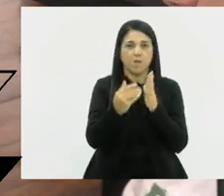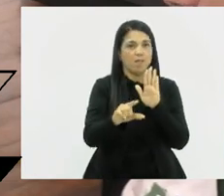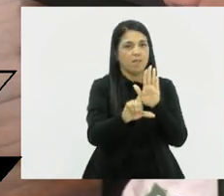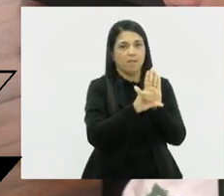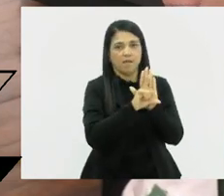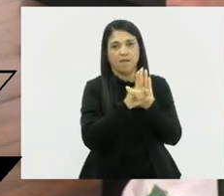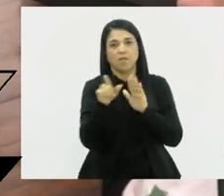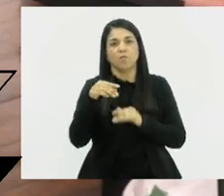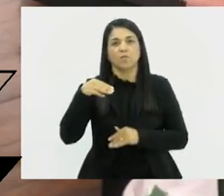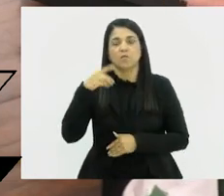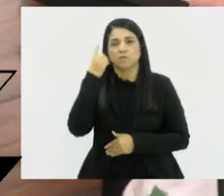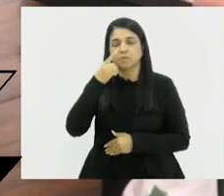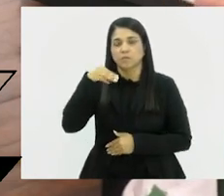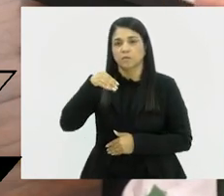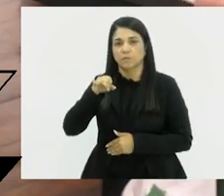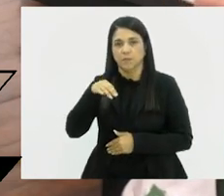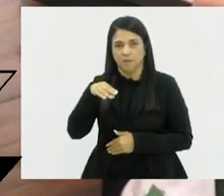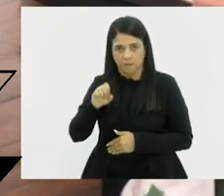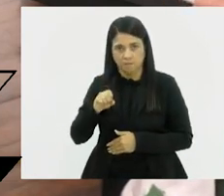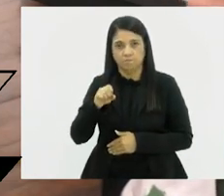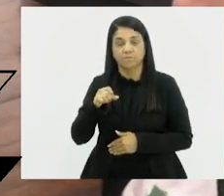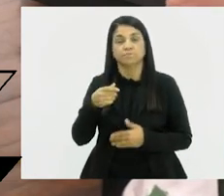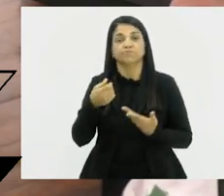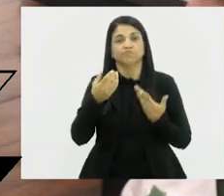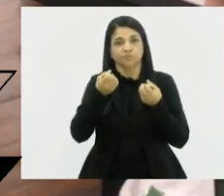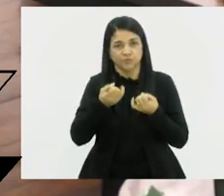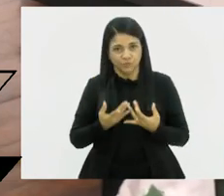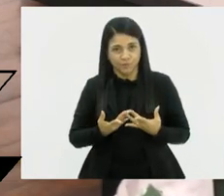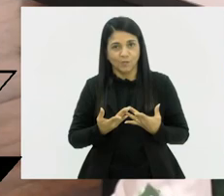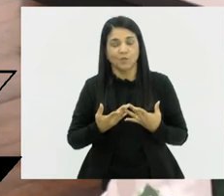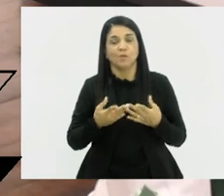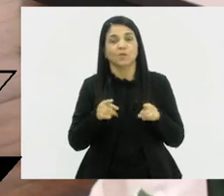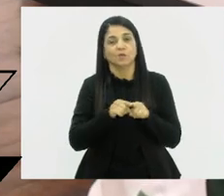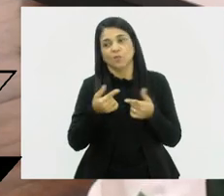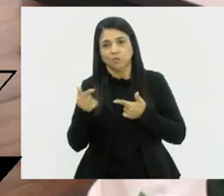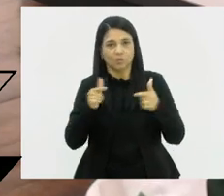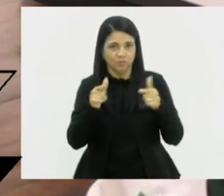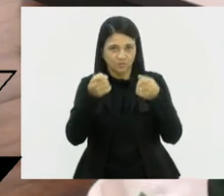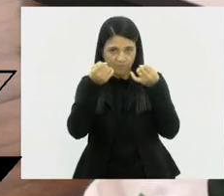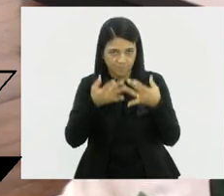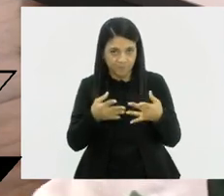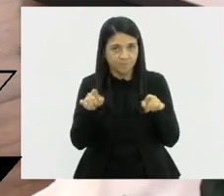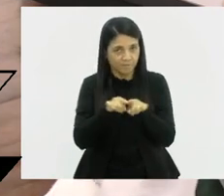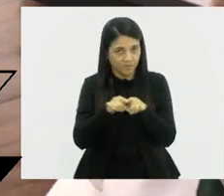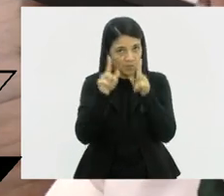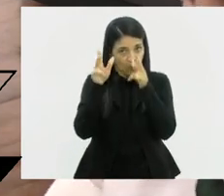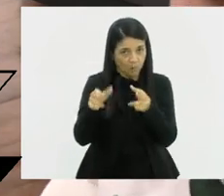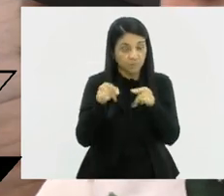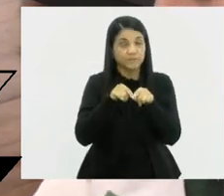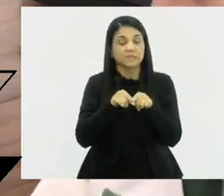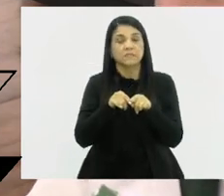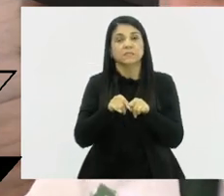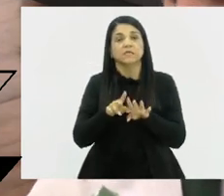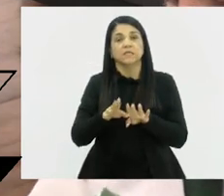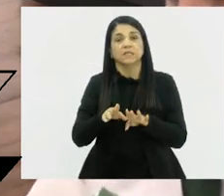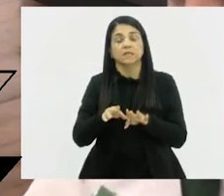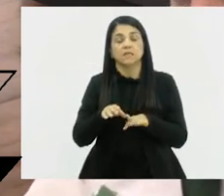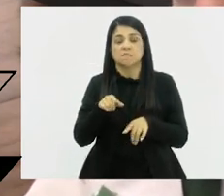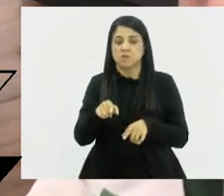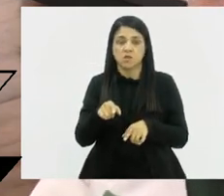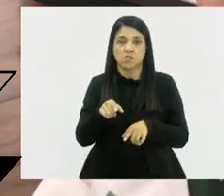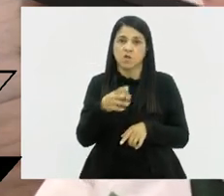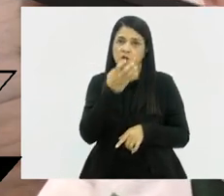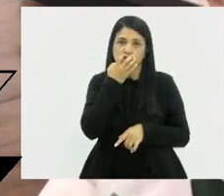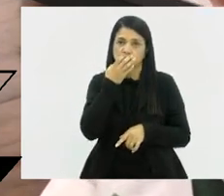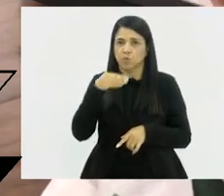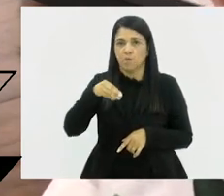deputado Carlos Mink e todos aqui falaram muito, que passemos a deixar de classificar, que deixemos de classificá-los, né, como monstros e